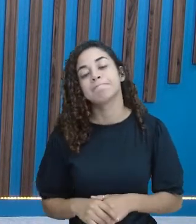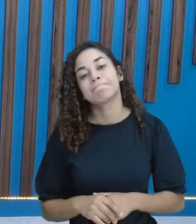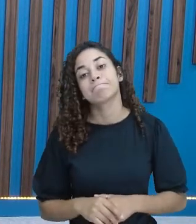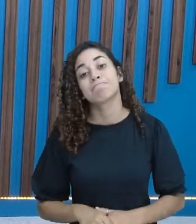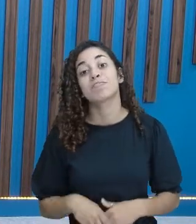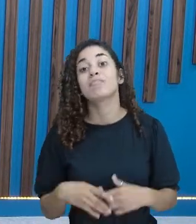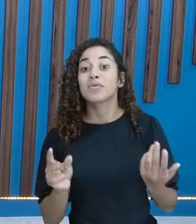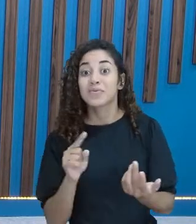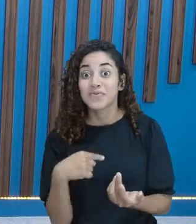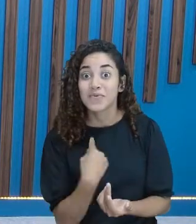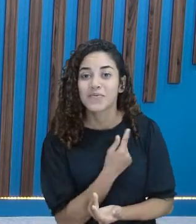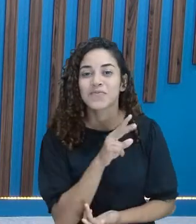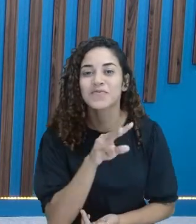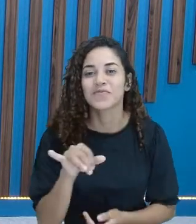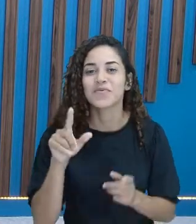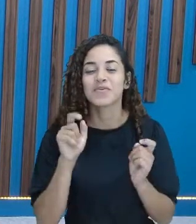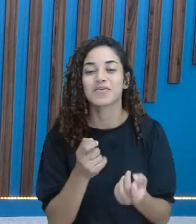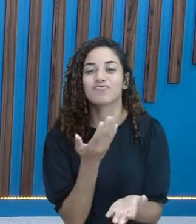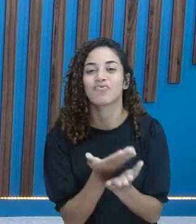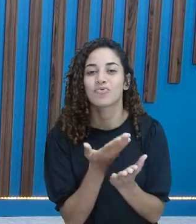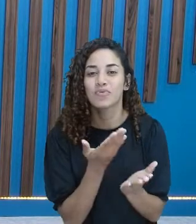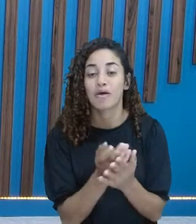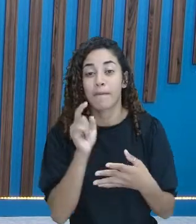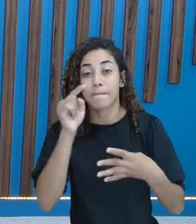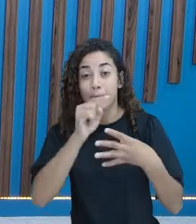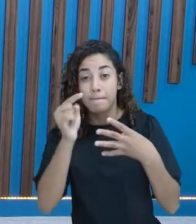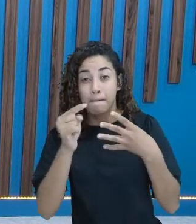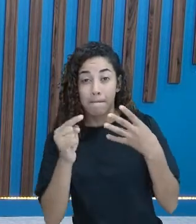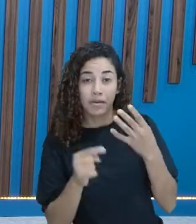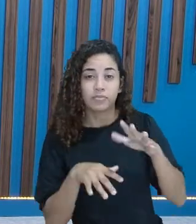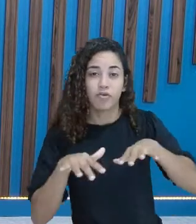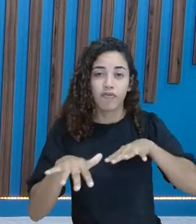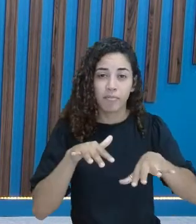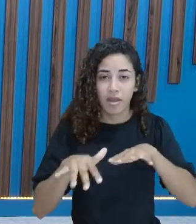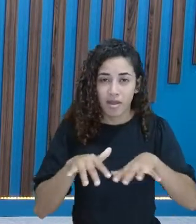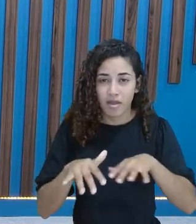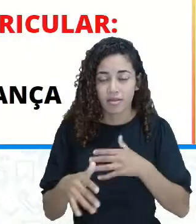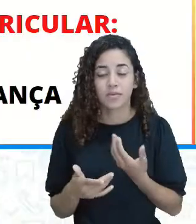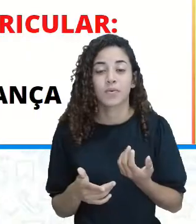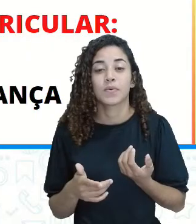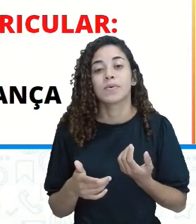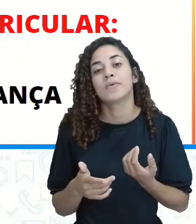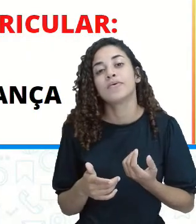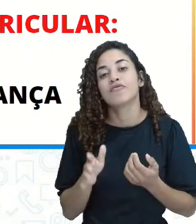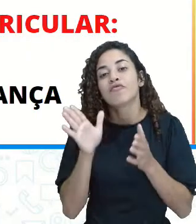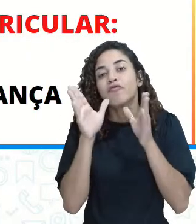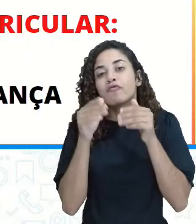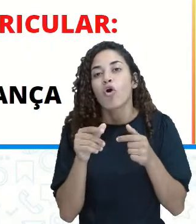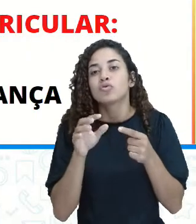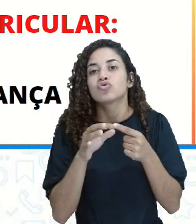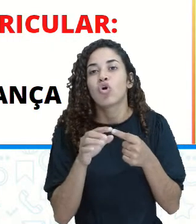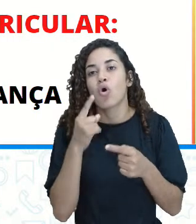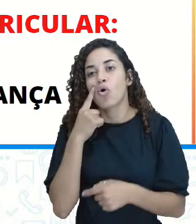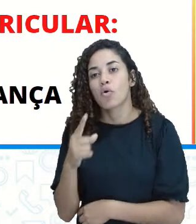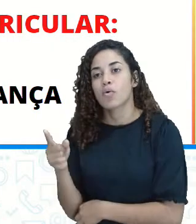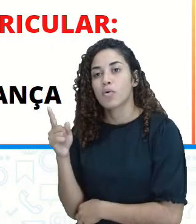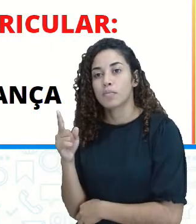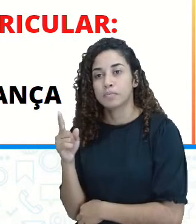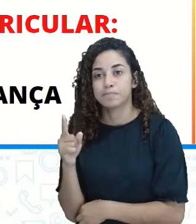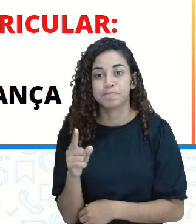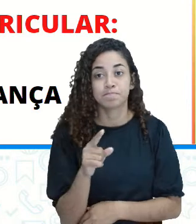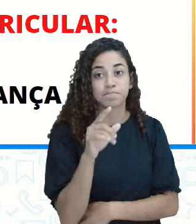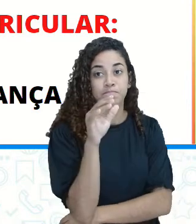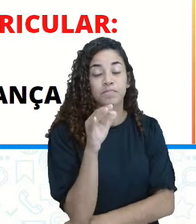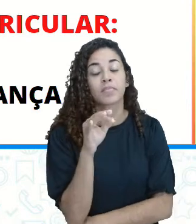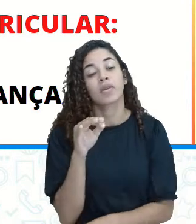E a gente vai estudar os fatores do movimento, focando em peso e fluência. Então, componente curricular,